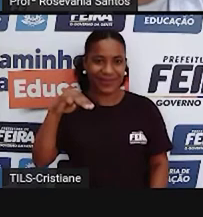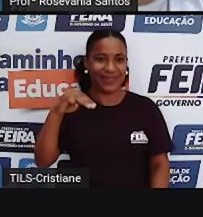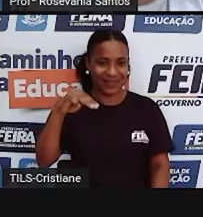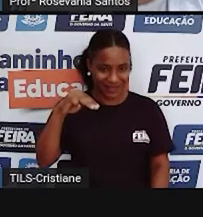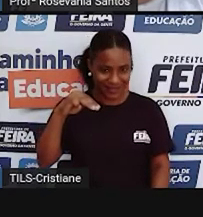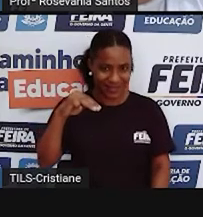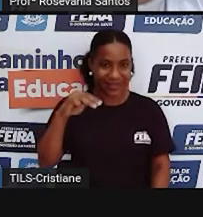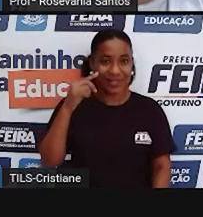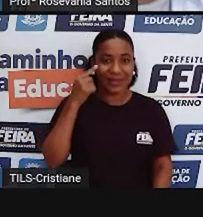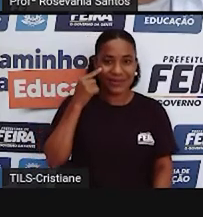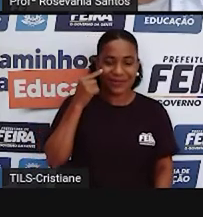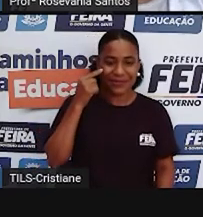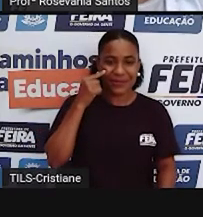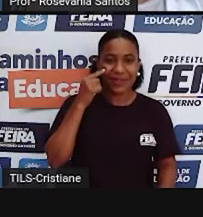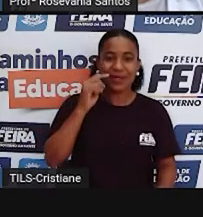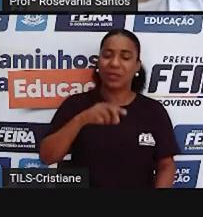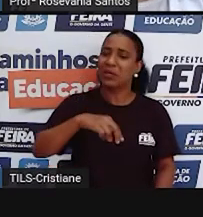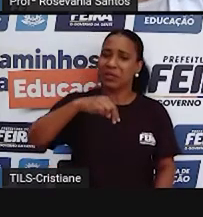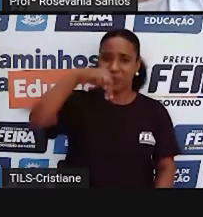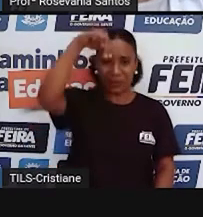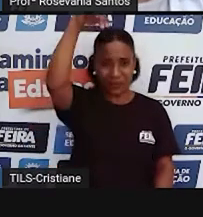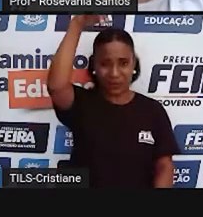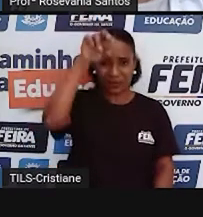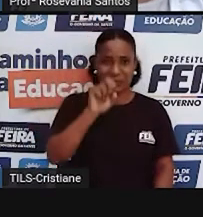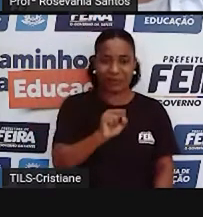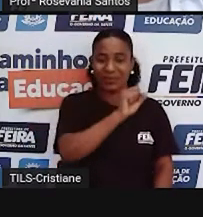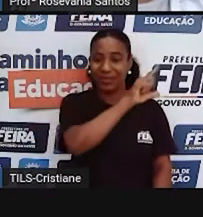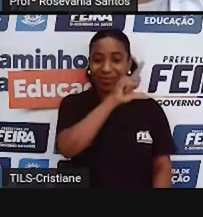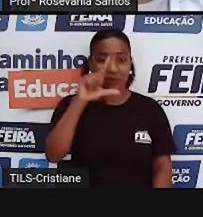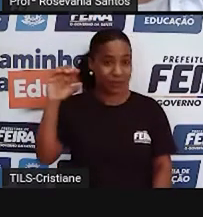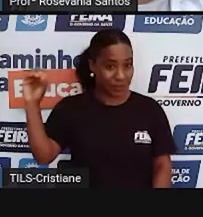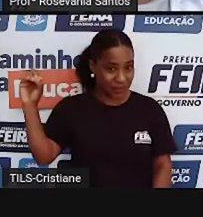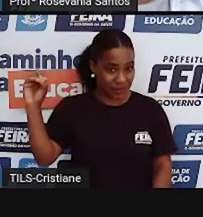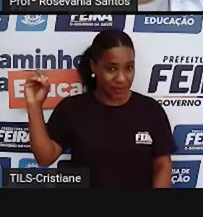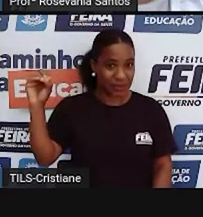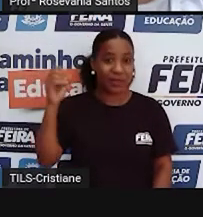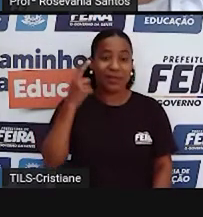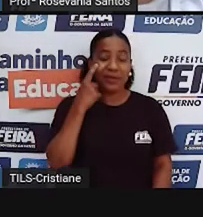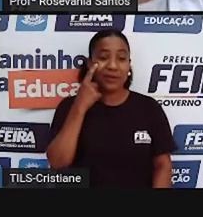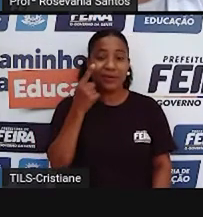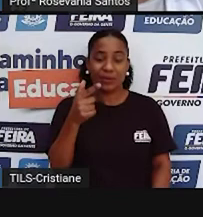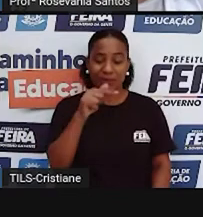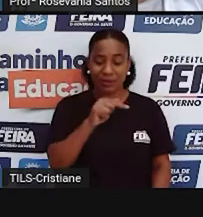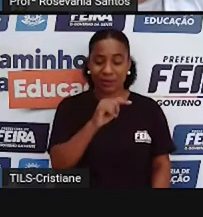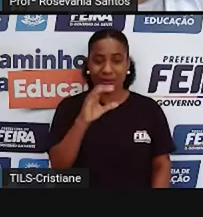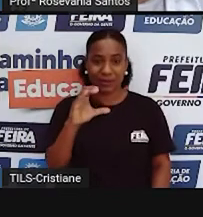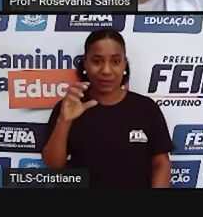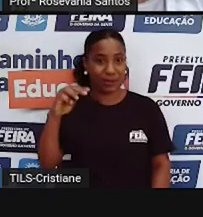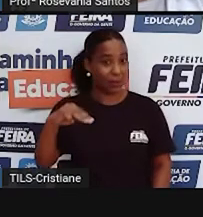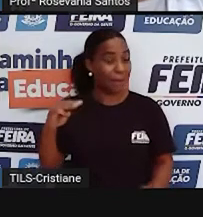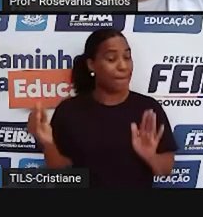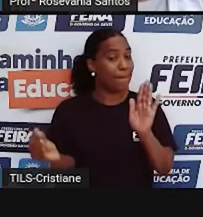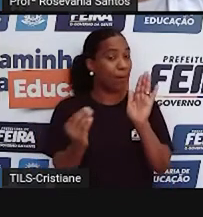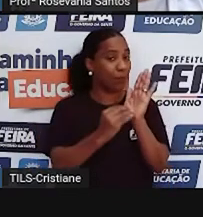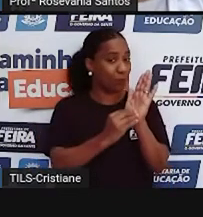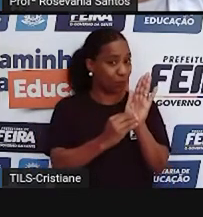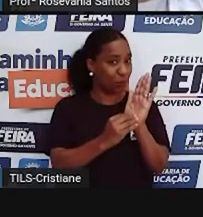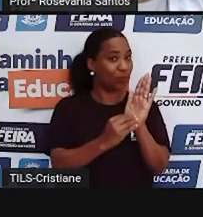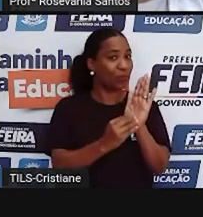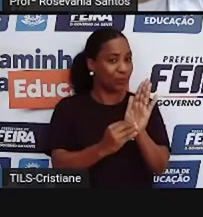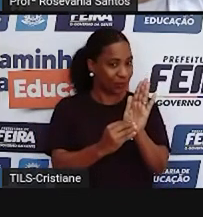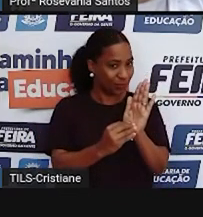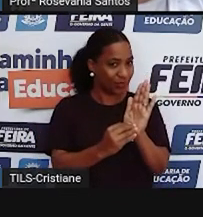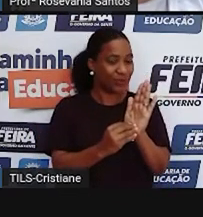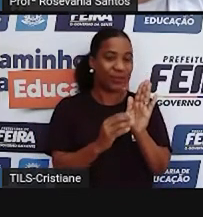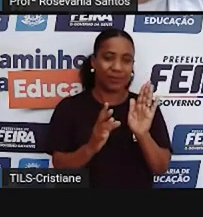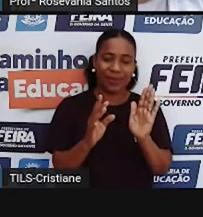informações daqui, né, do norte, do sul, do leste, do oeste, dos 7 centímetros, nós acrescentamos depois. Mas é só para